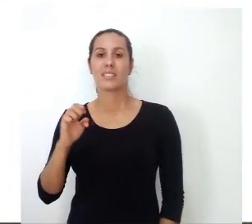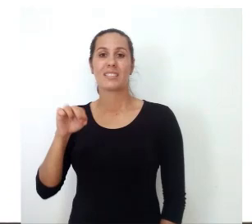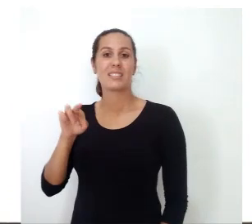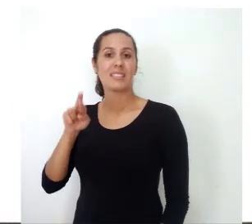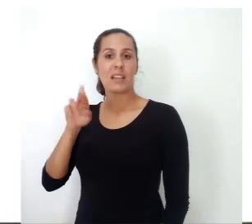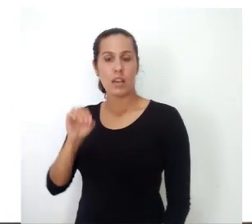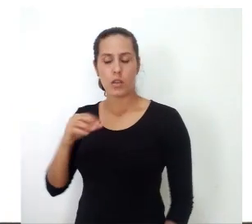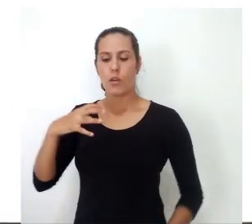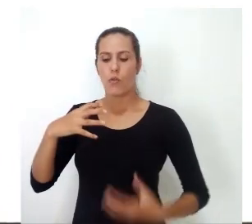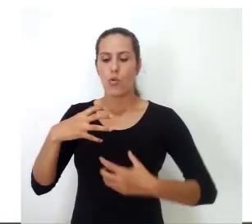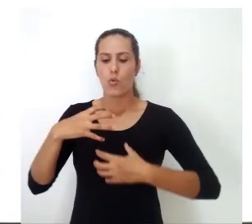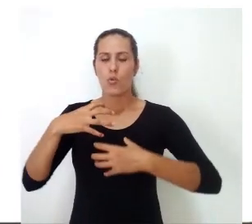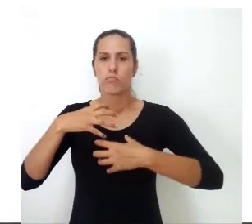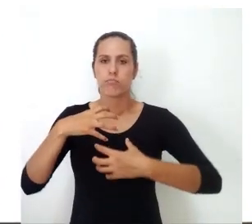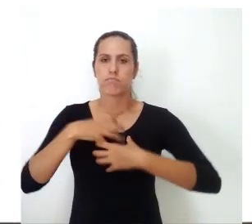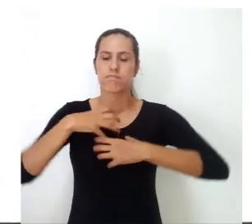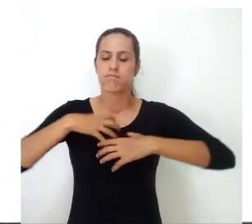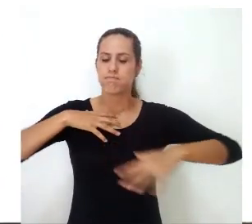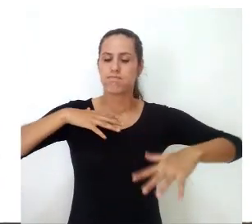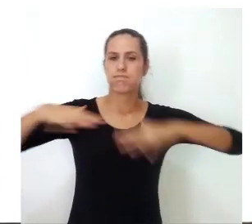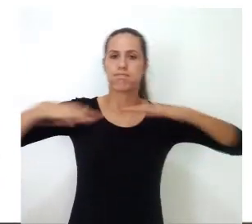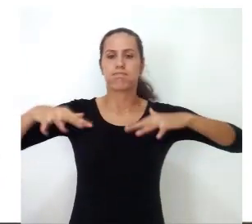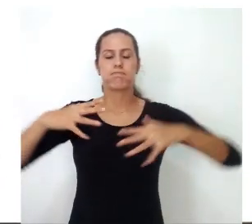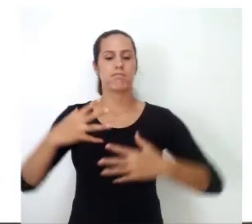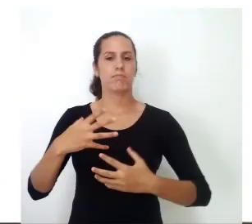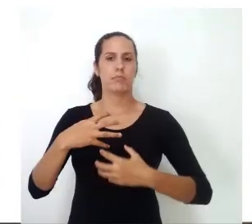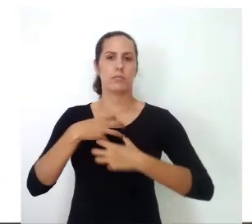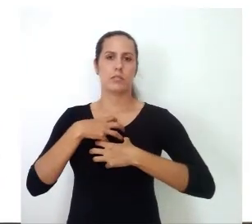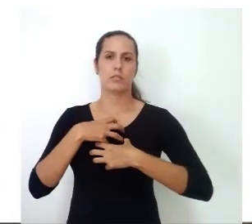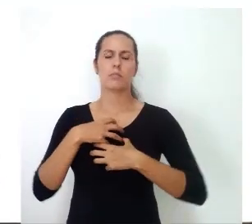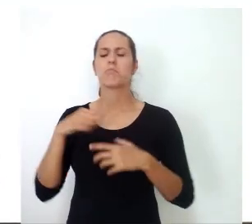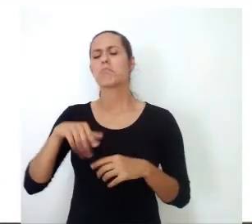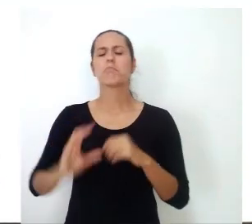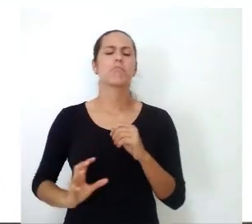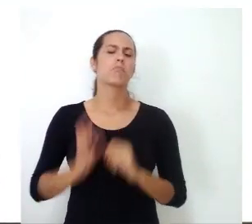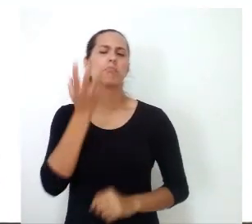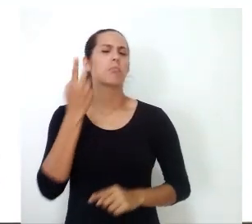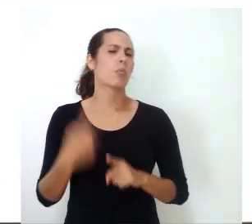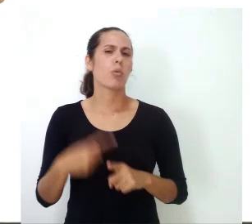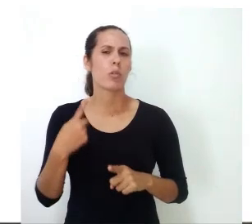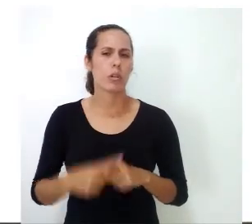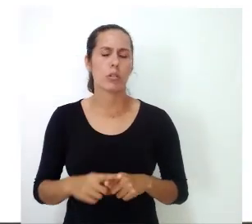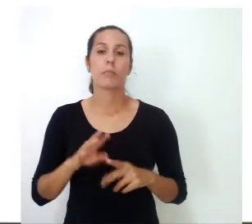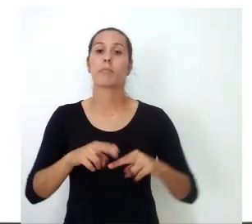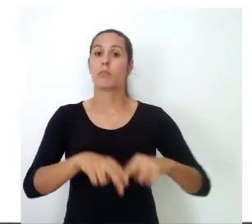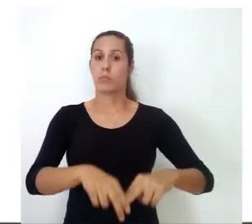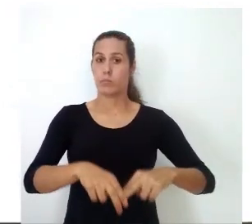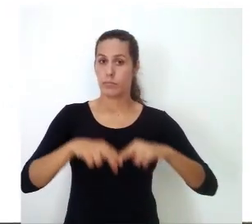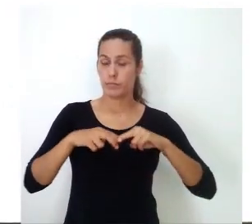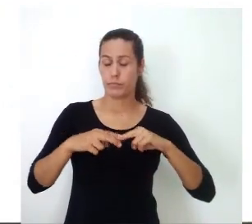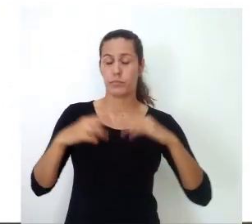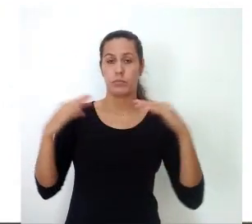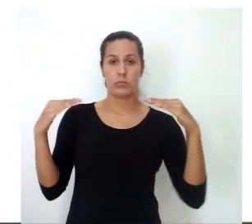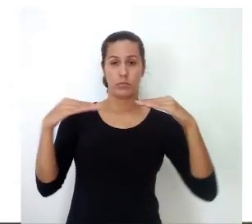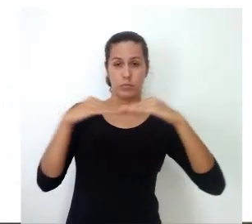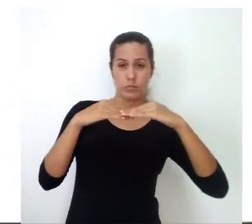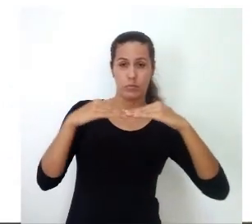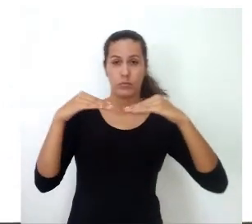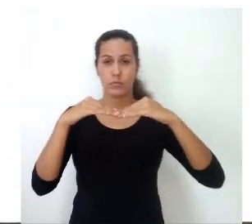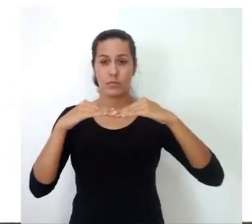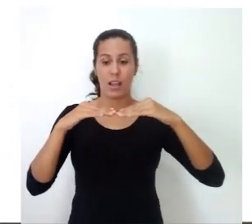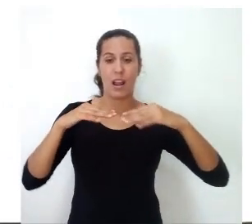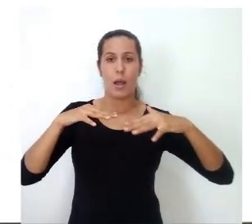onde eu vou sentir, tá certo, a intensidade do terremoto. E isso ocorre por quê? Porque as